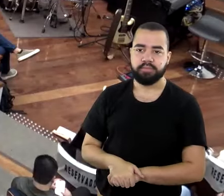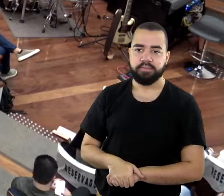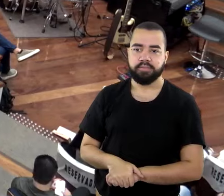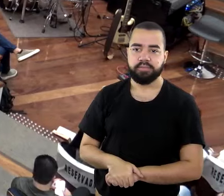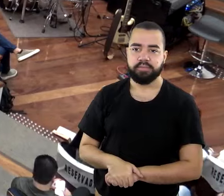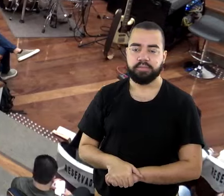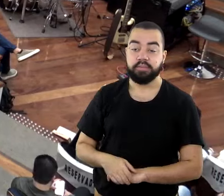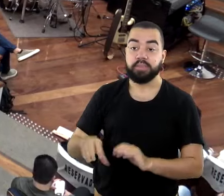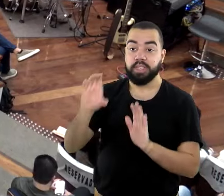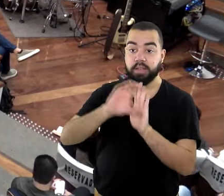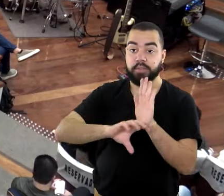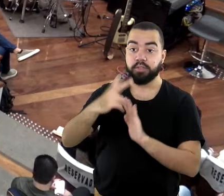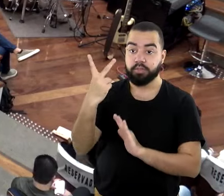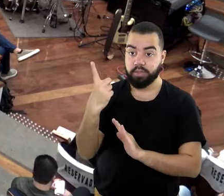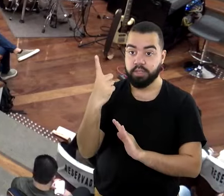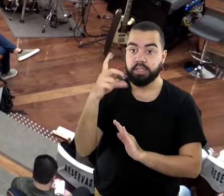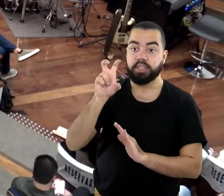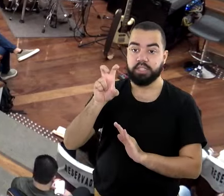1 Coríntios 15,